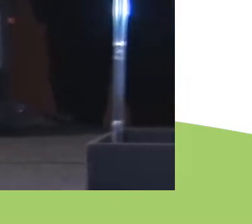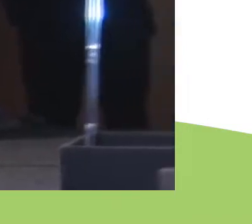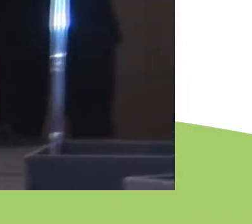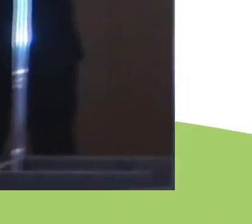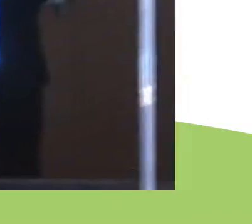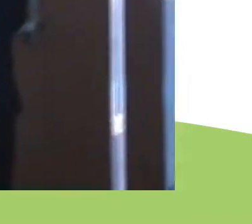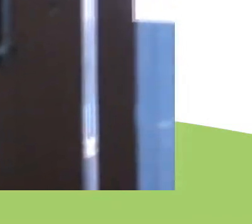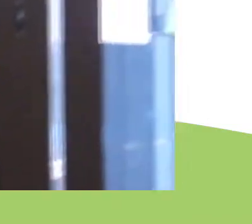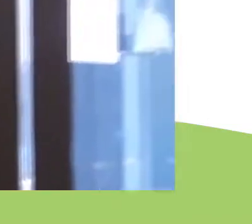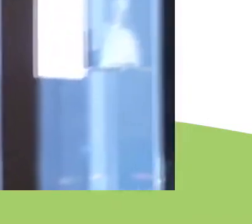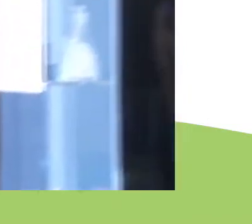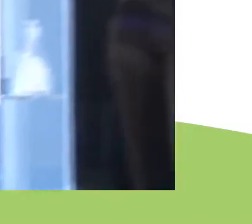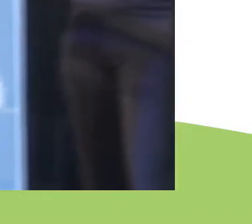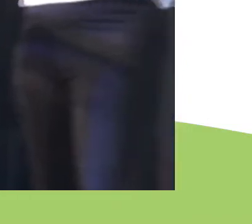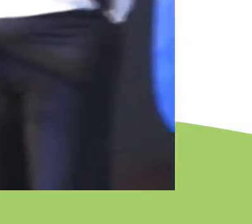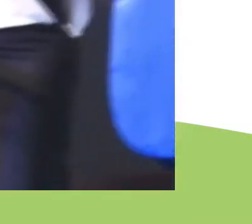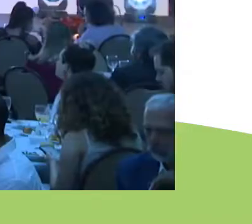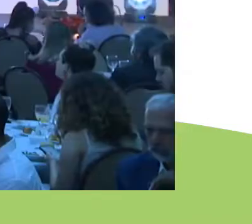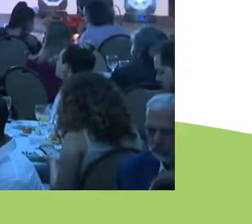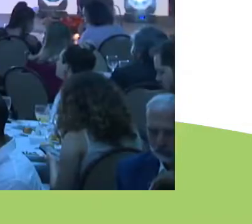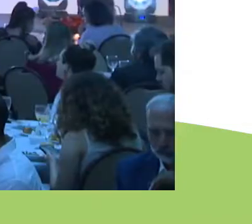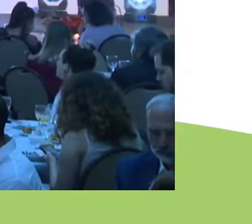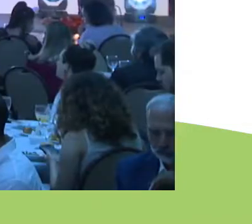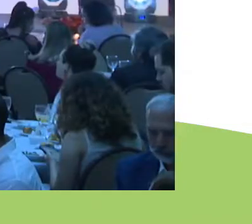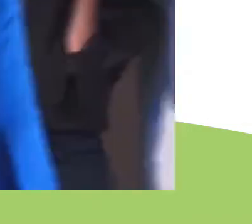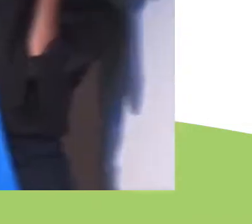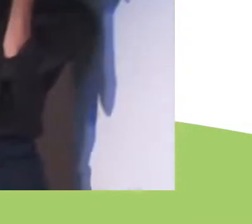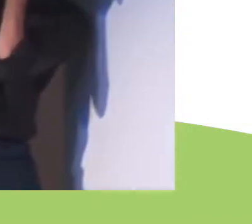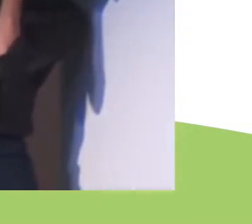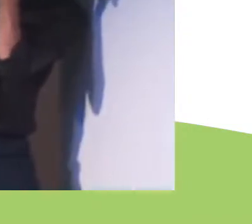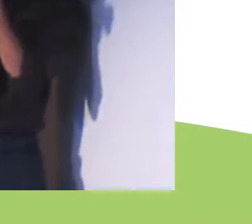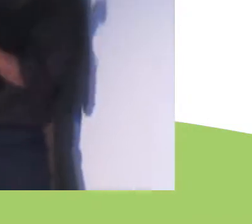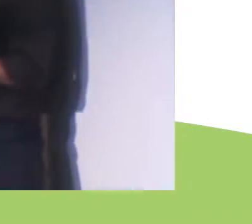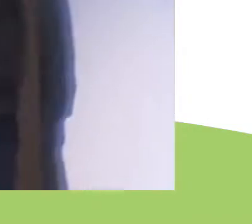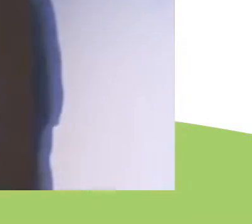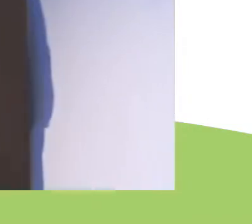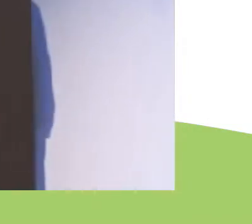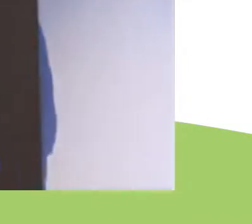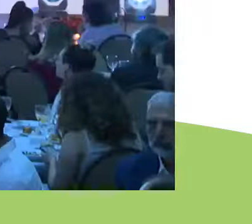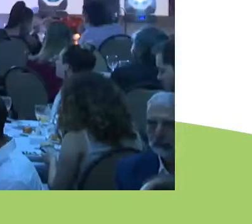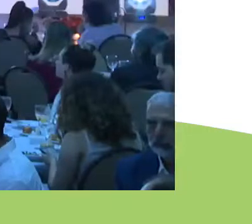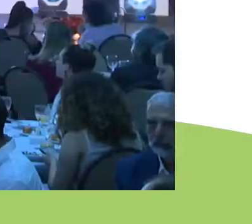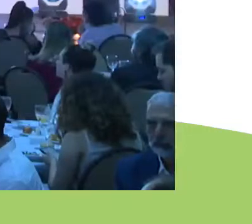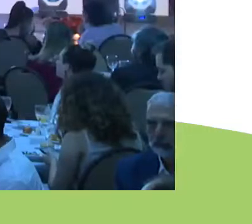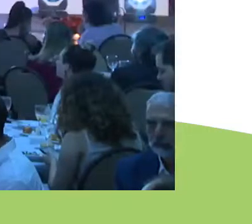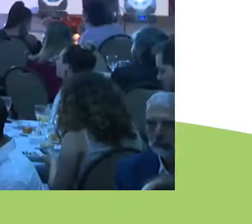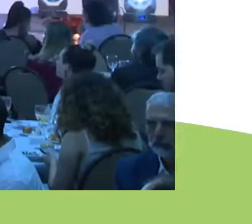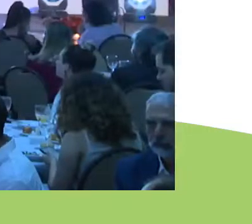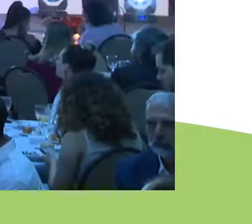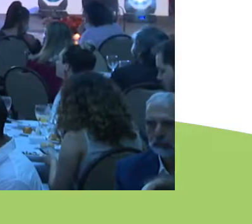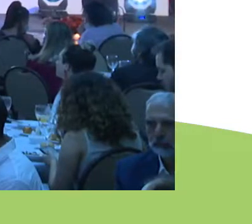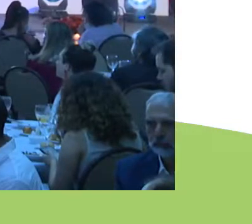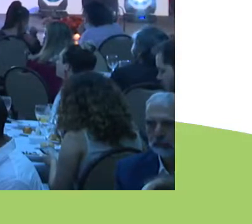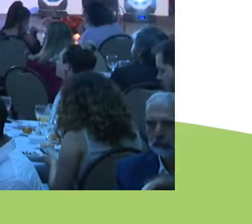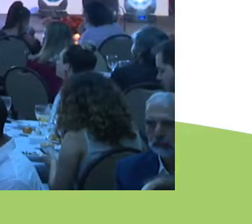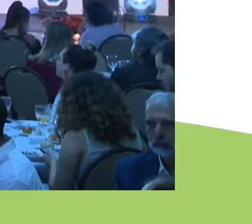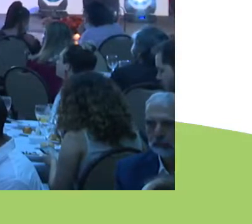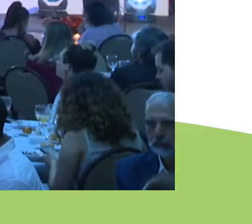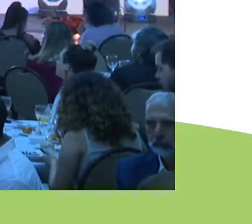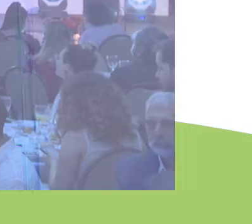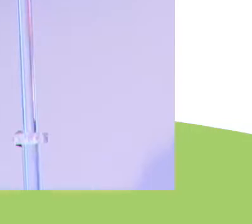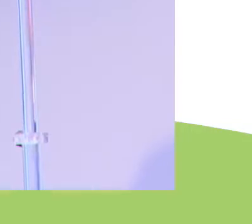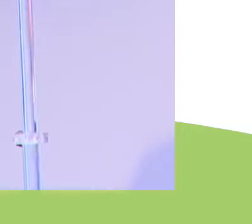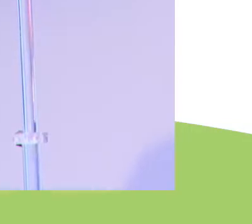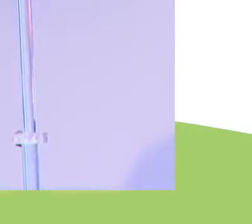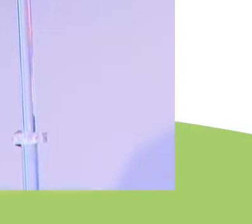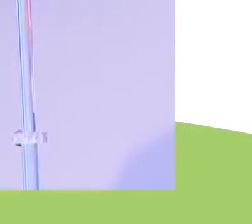Por favor, Mariana. Mas ó, antes de entregar o prêmio, não. A gente precisa fazer aquele suspense. Eu queria que você me respondesse uma